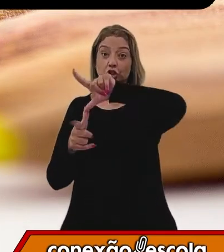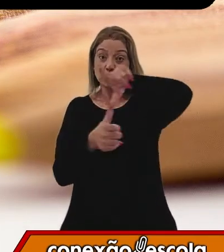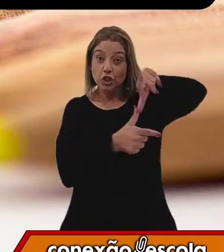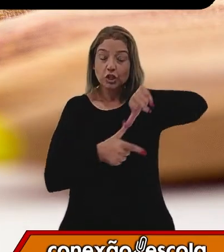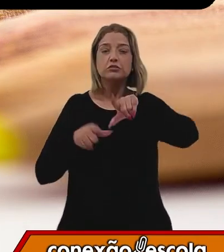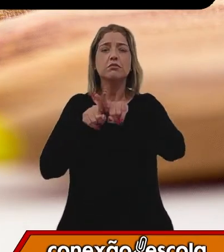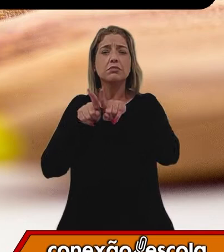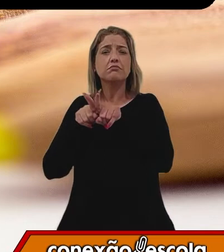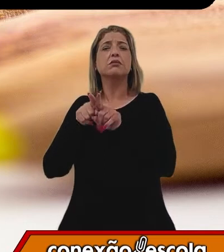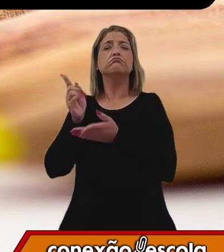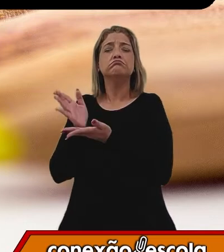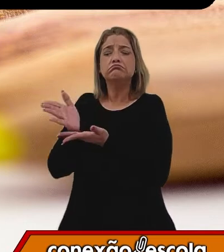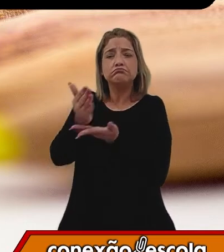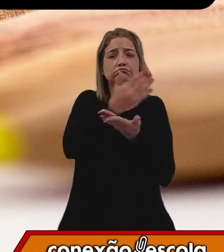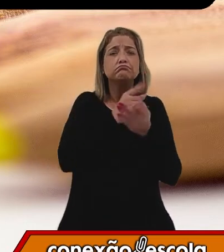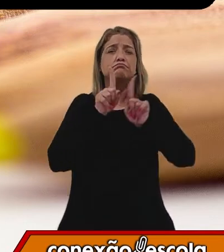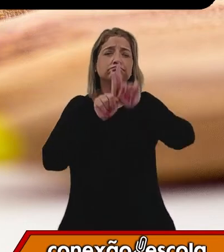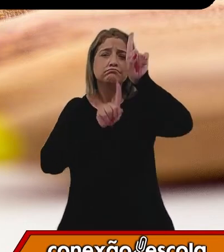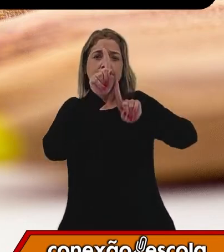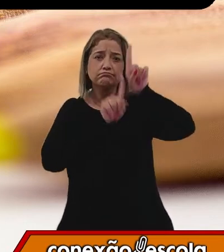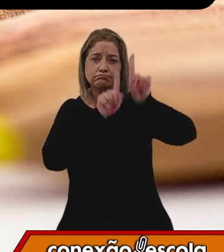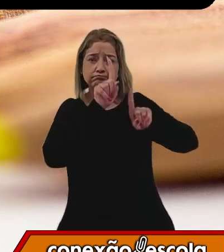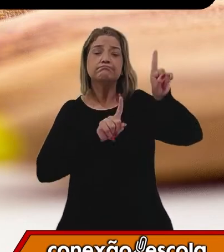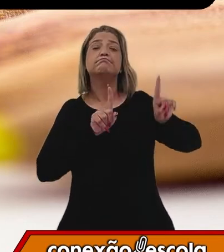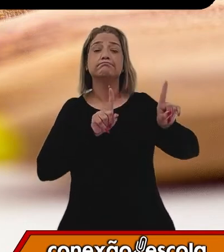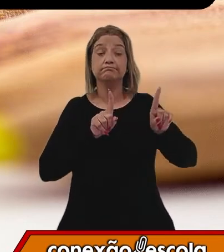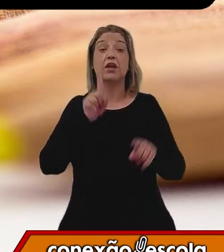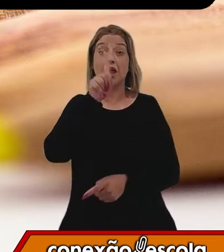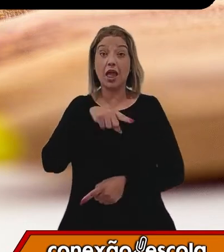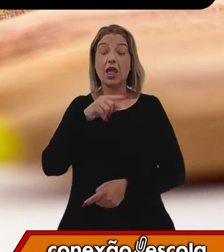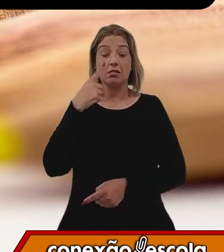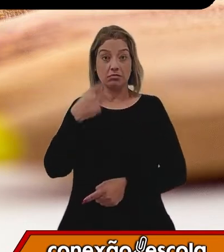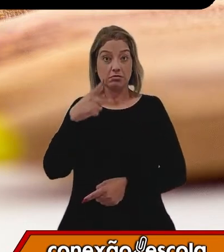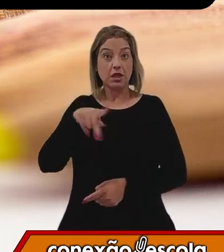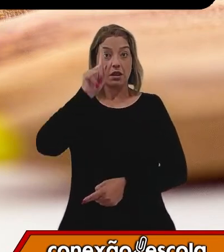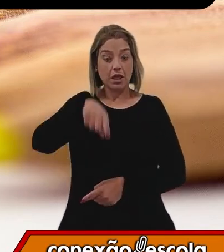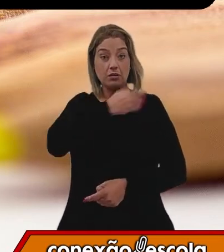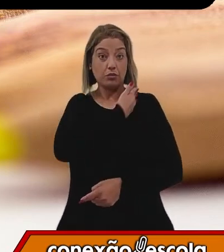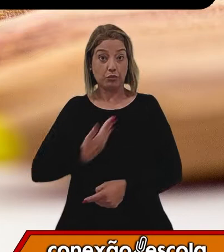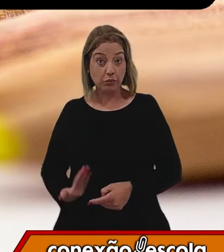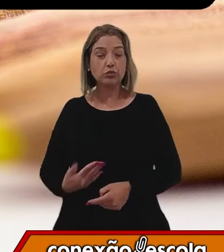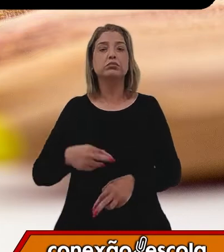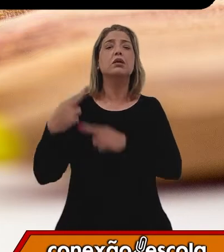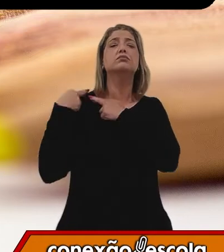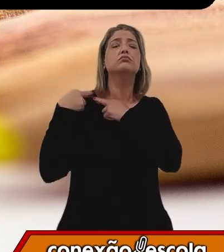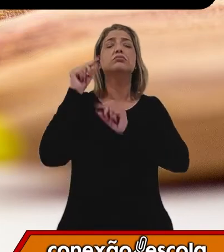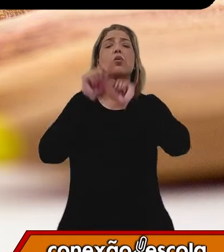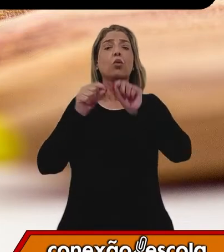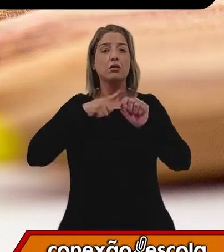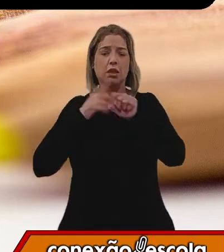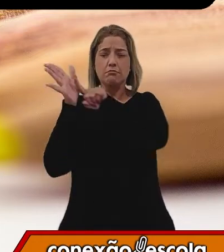e Estatística. O IBGE, ele é um órgão público responsável por pesquisar e